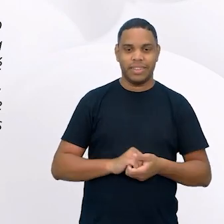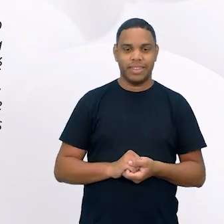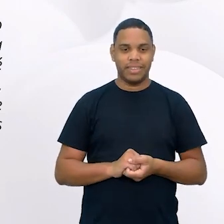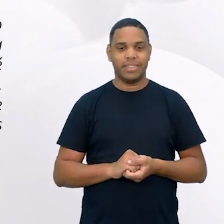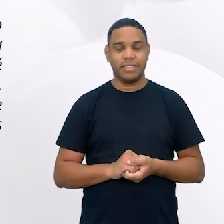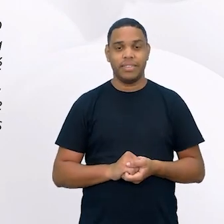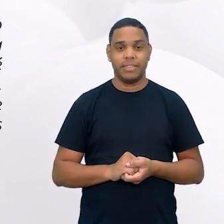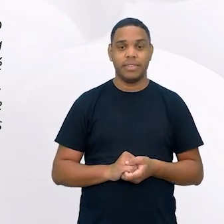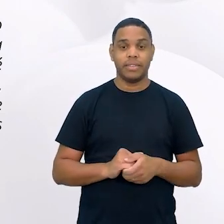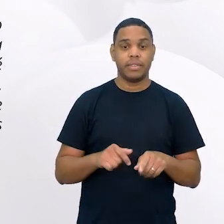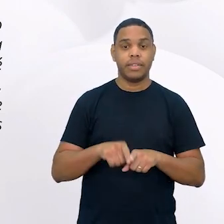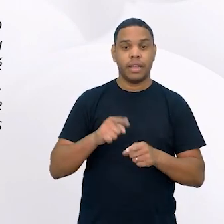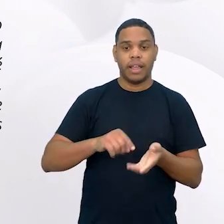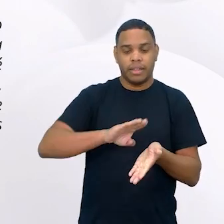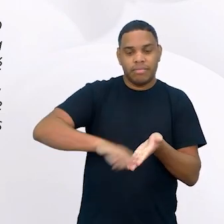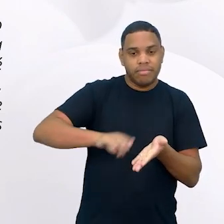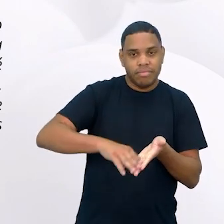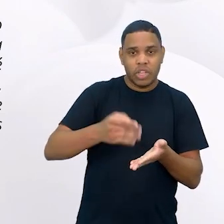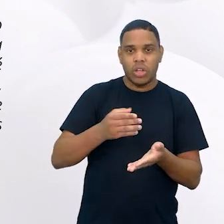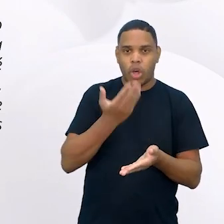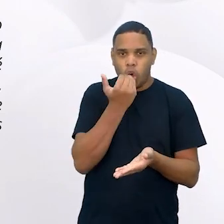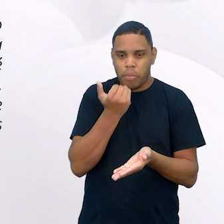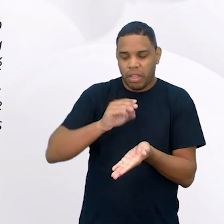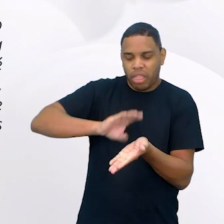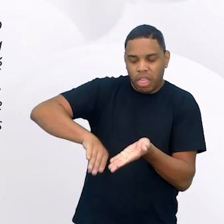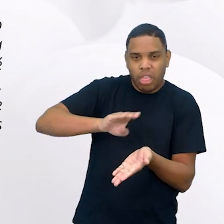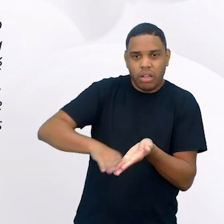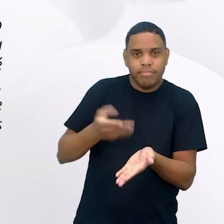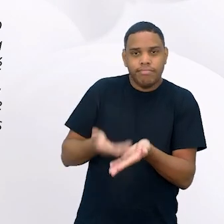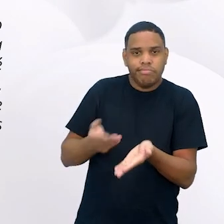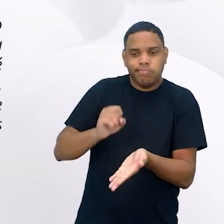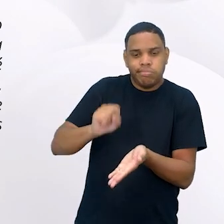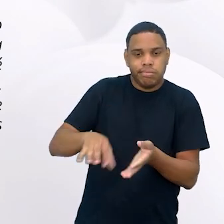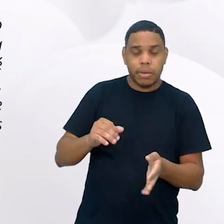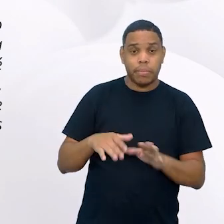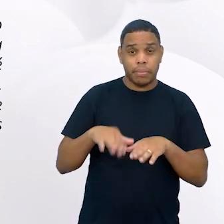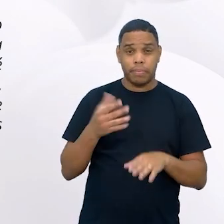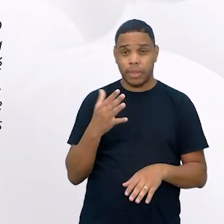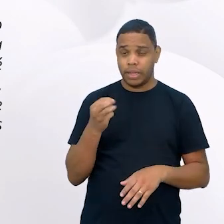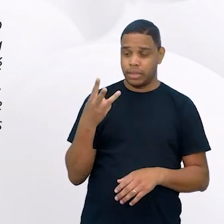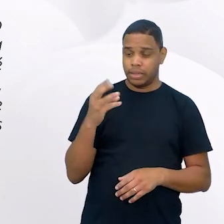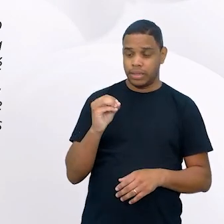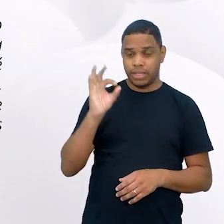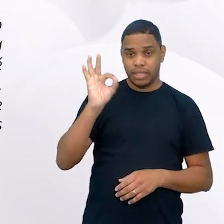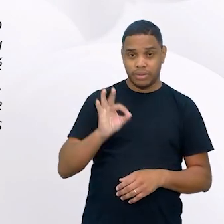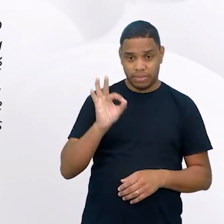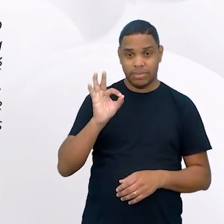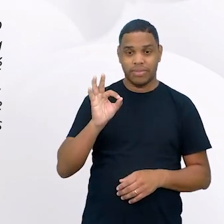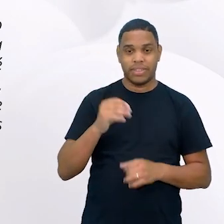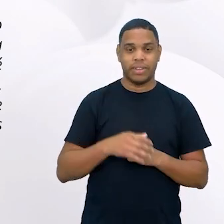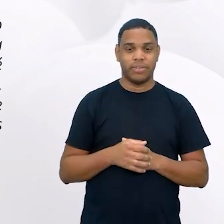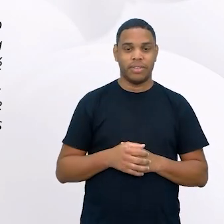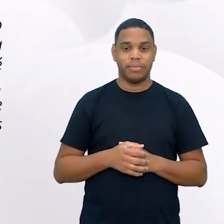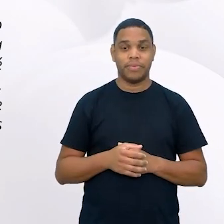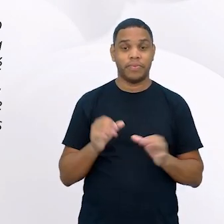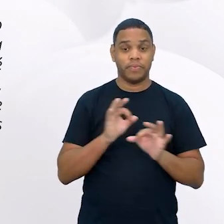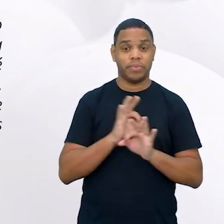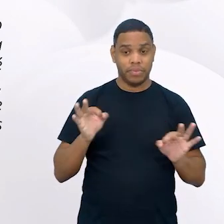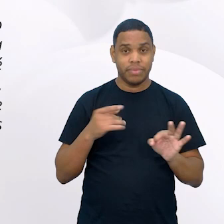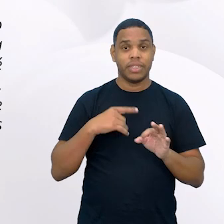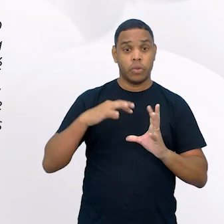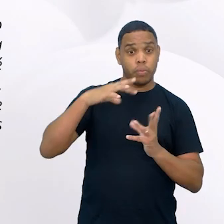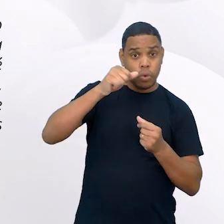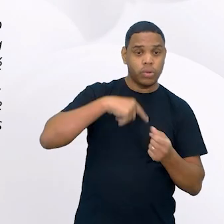2017, que foi a questão do desperdício de alimentos, né? Mais de 30% em média de tudo que é produzido no mundo é